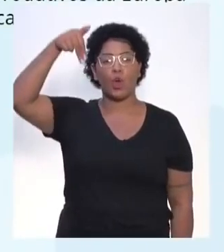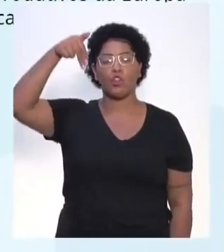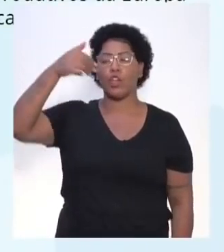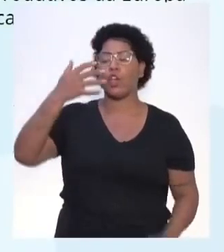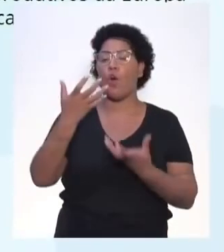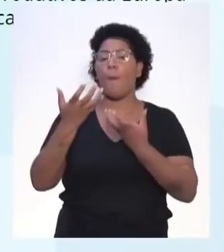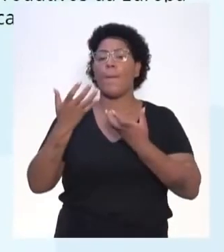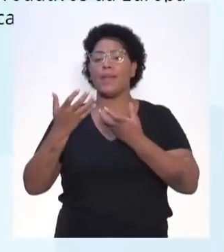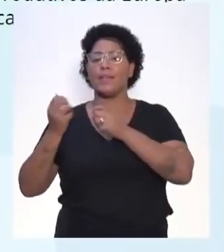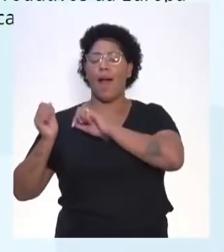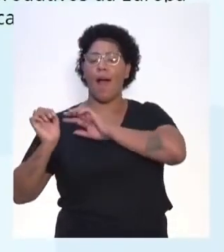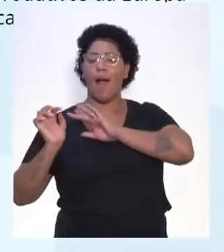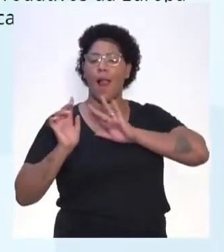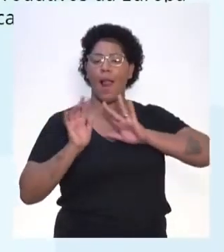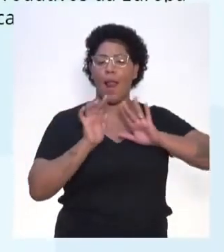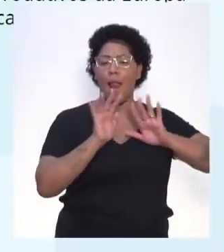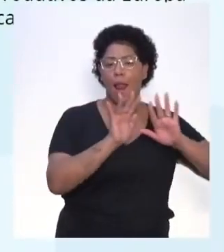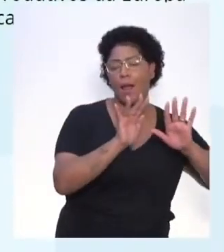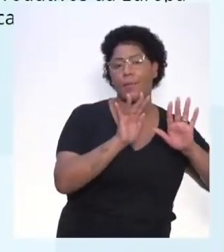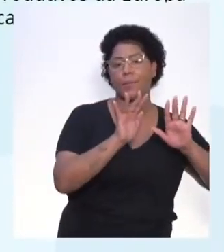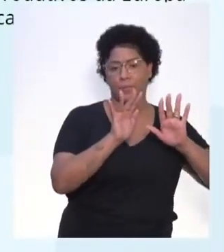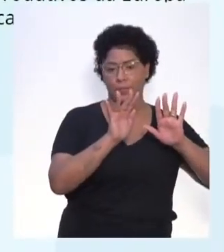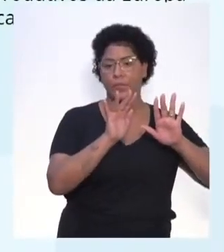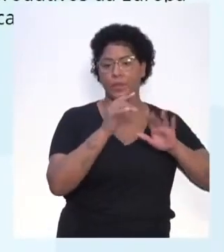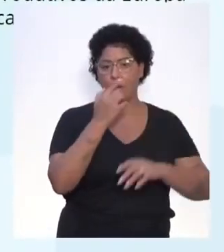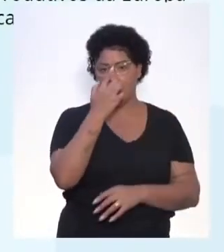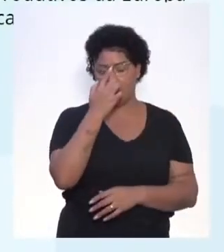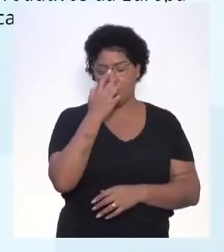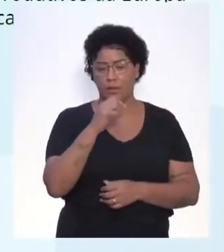emprego nessas áreas e aí ocorre a chamada